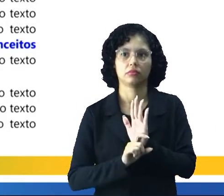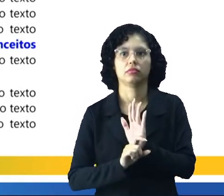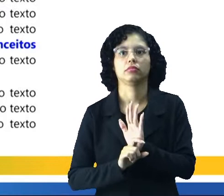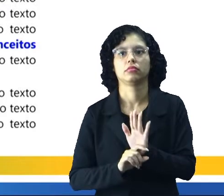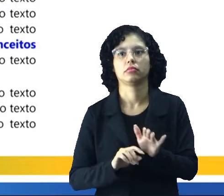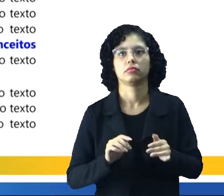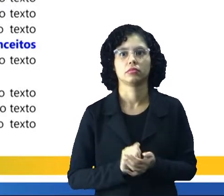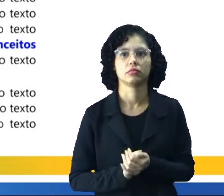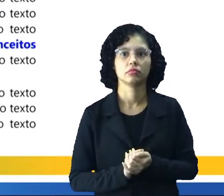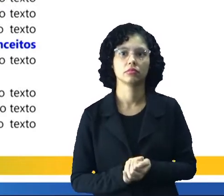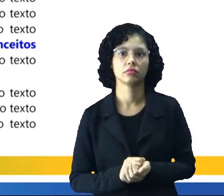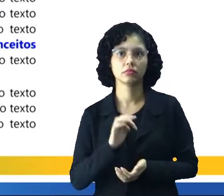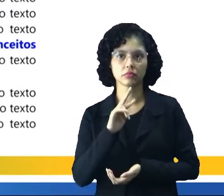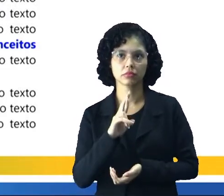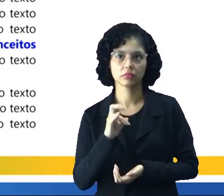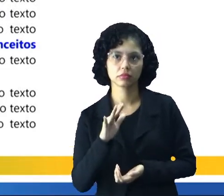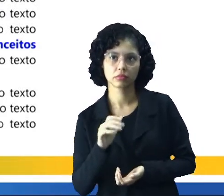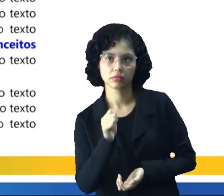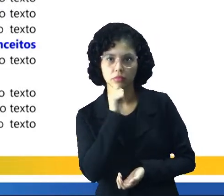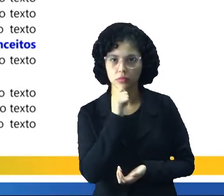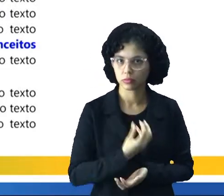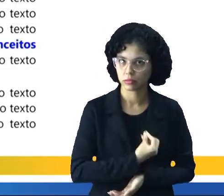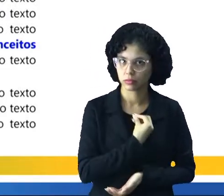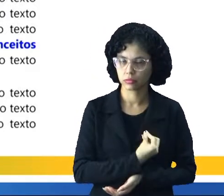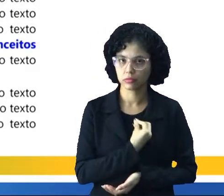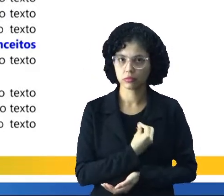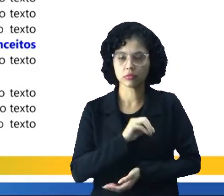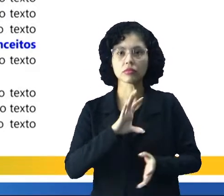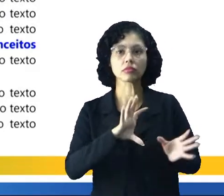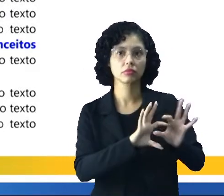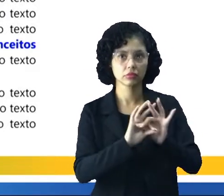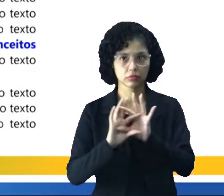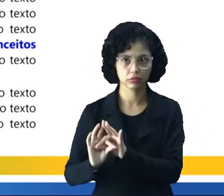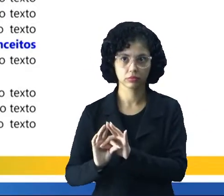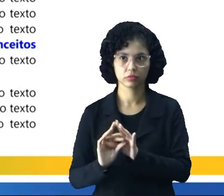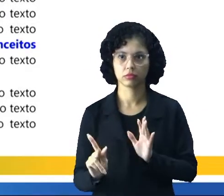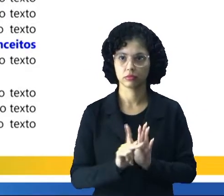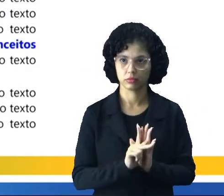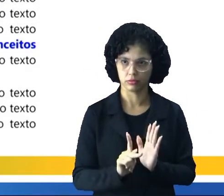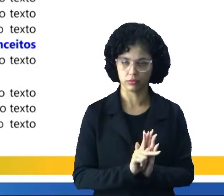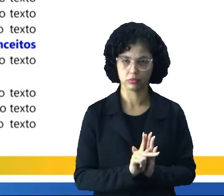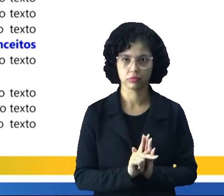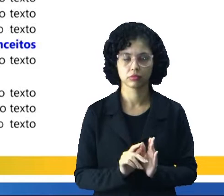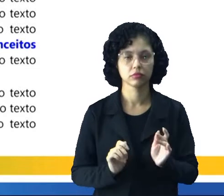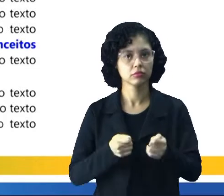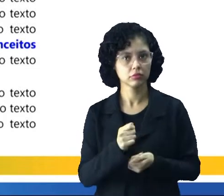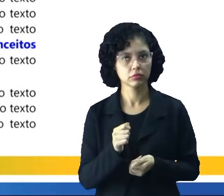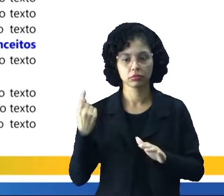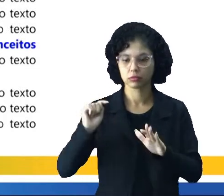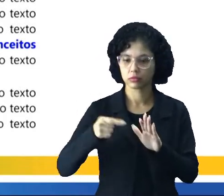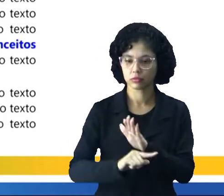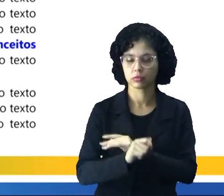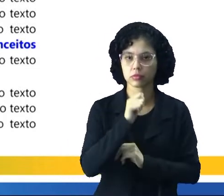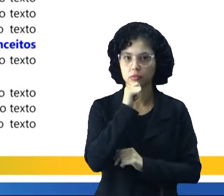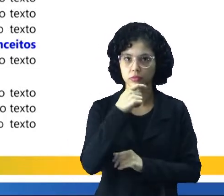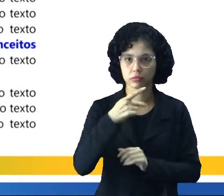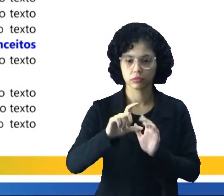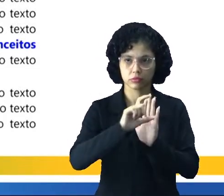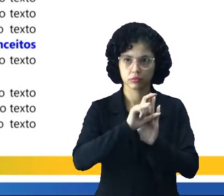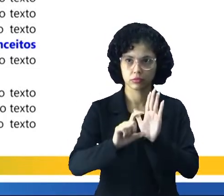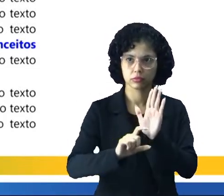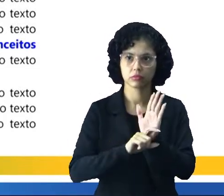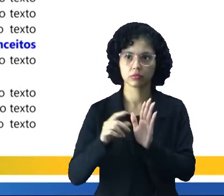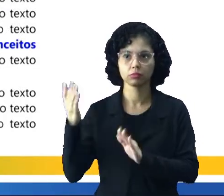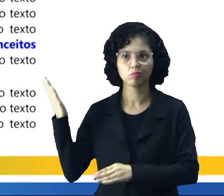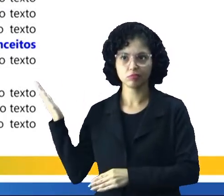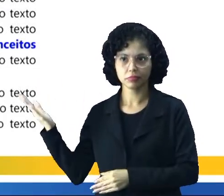terminologia da grade se refere à presença de elementos coesivos adequadamente mobilizados dentro dos parágrafos, como